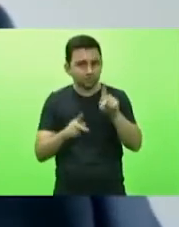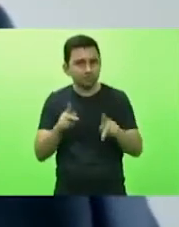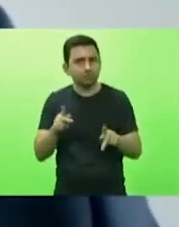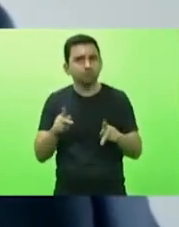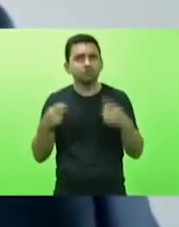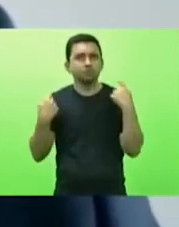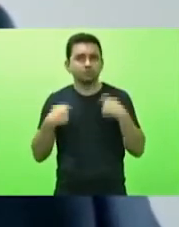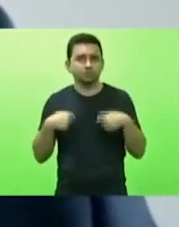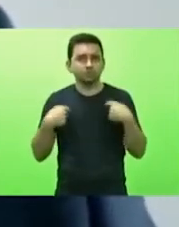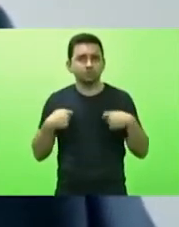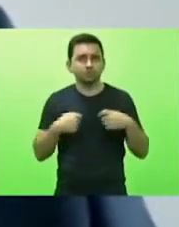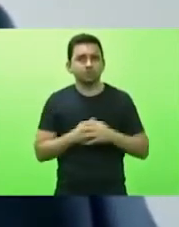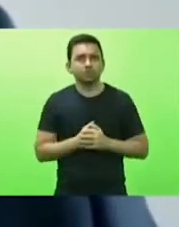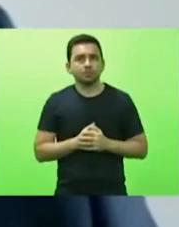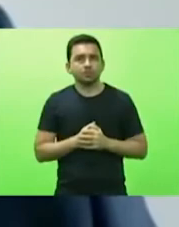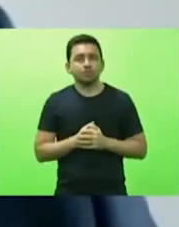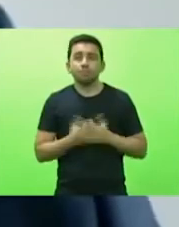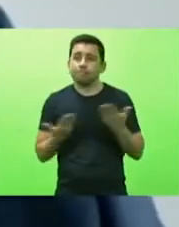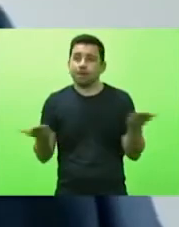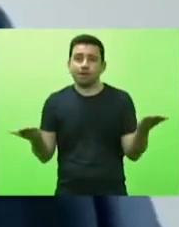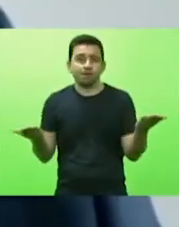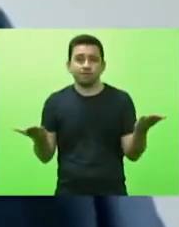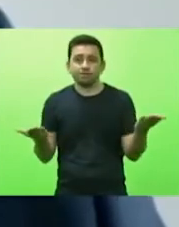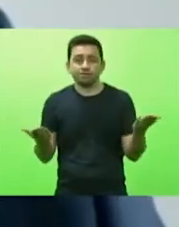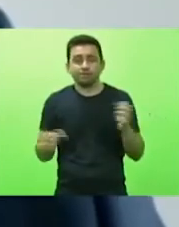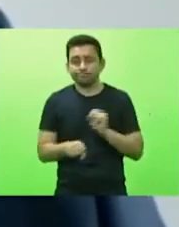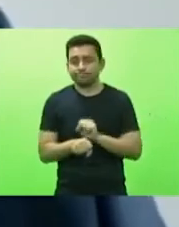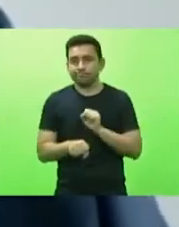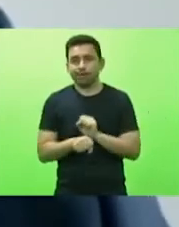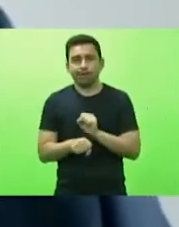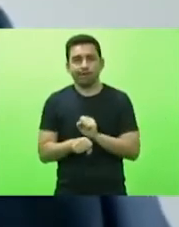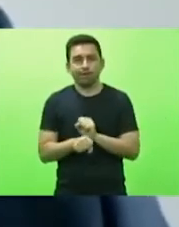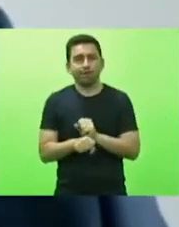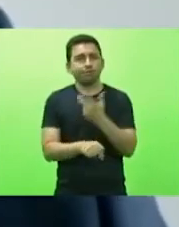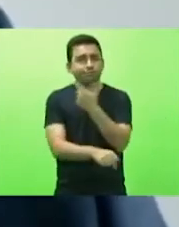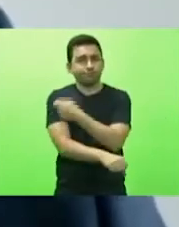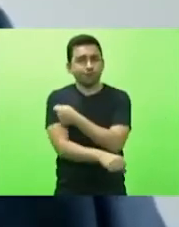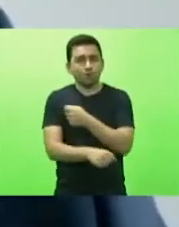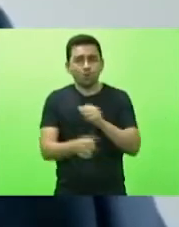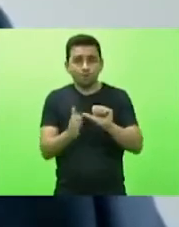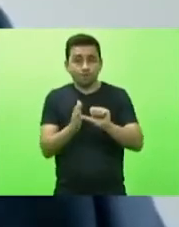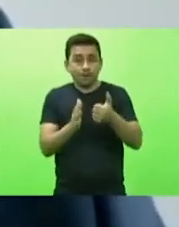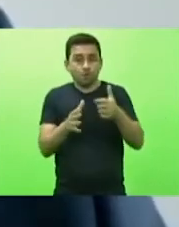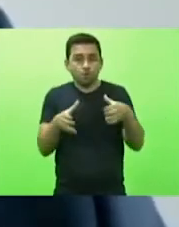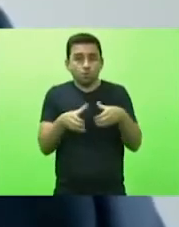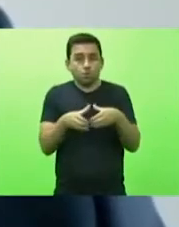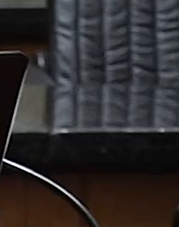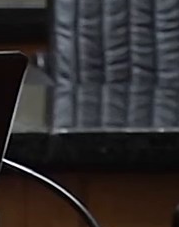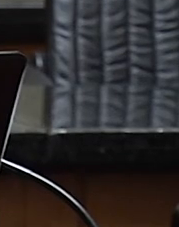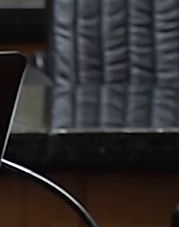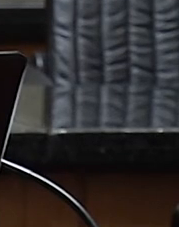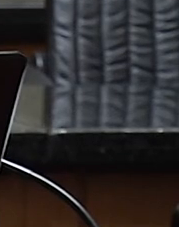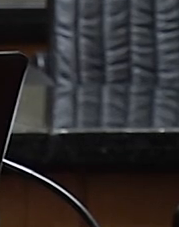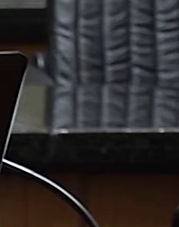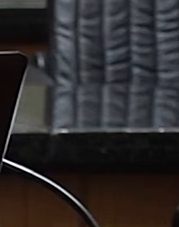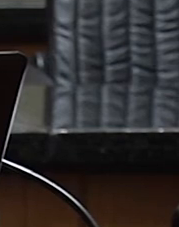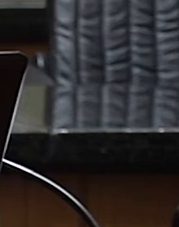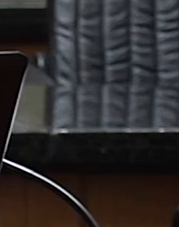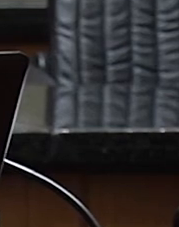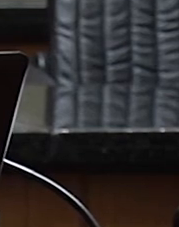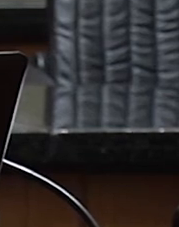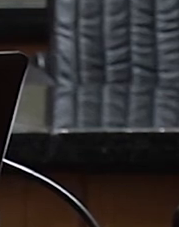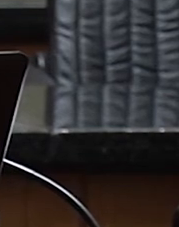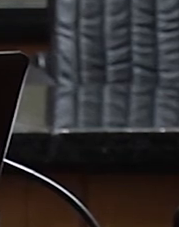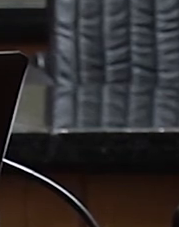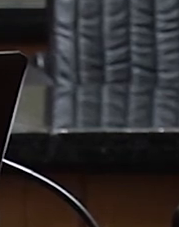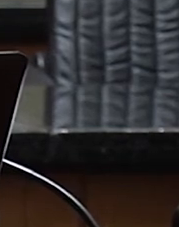Márcio, mas a gente está na dependência das doses. A participação do secretário da Saúde na sessão especial foi proposta pelo